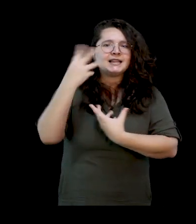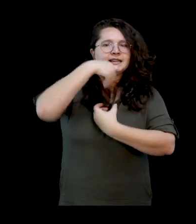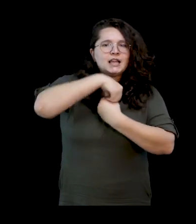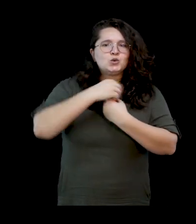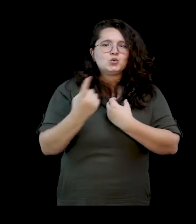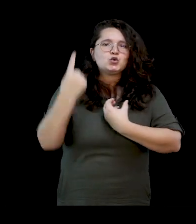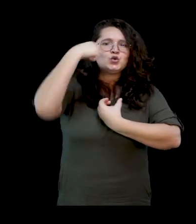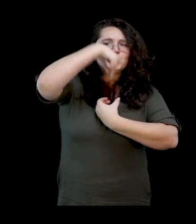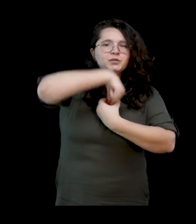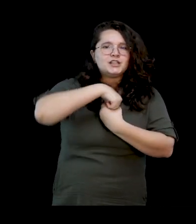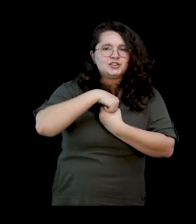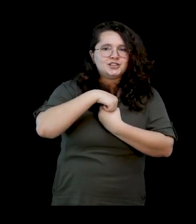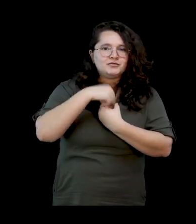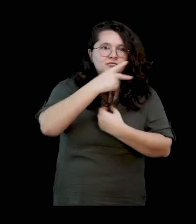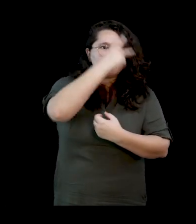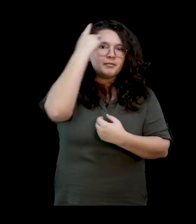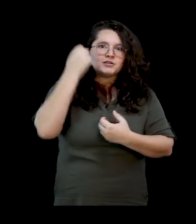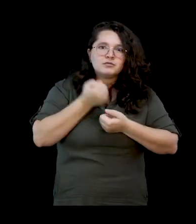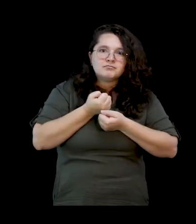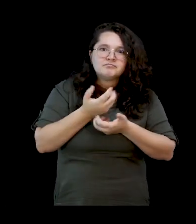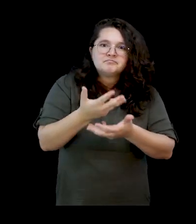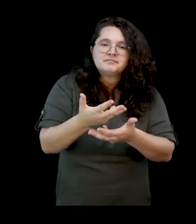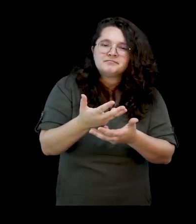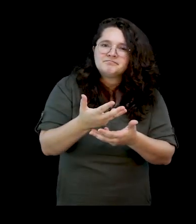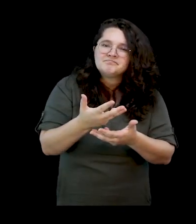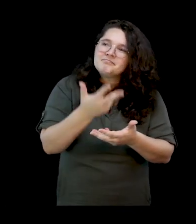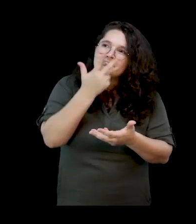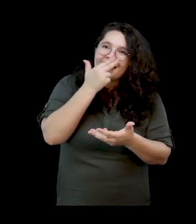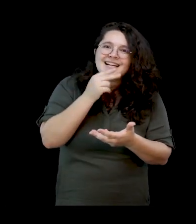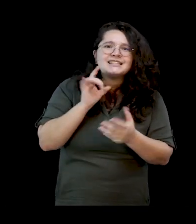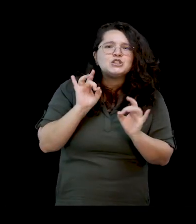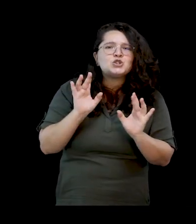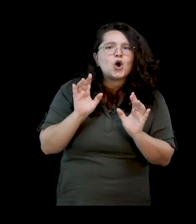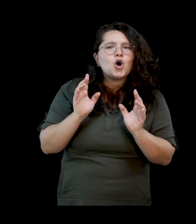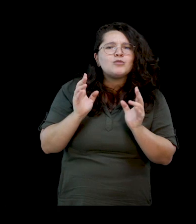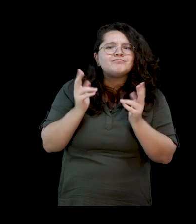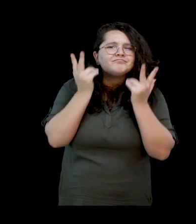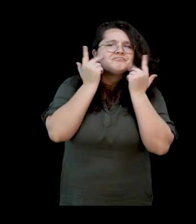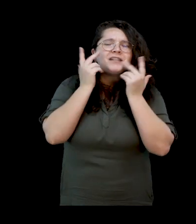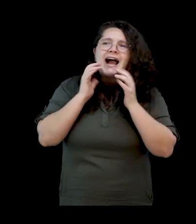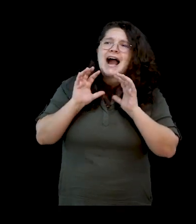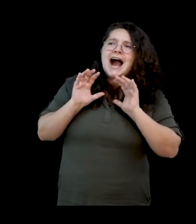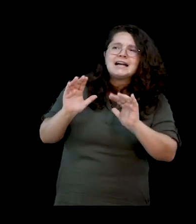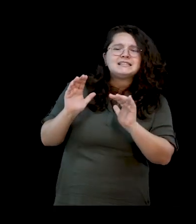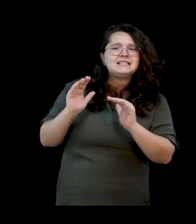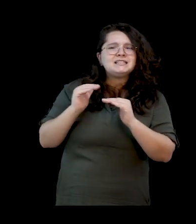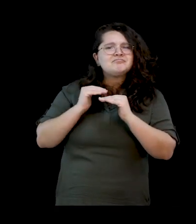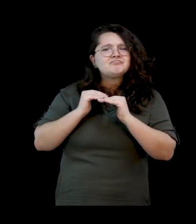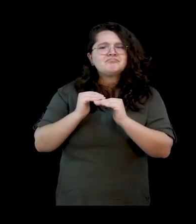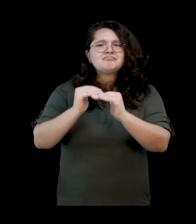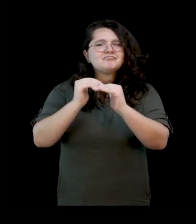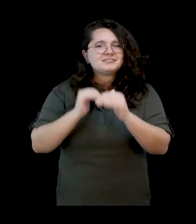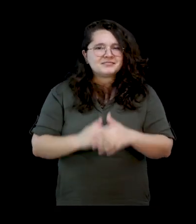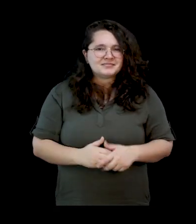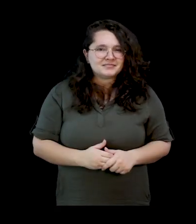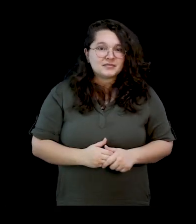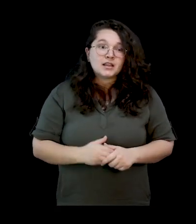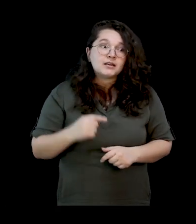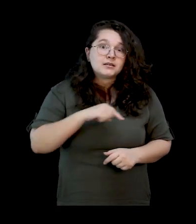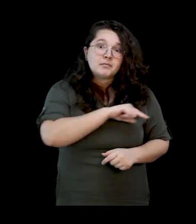traduz nenhum conteúdo subjetivo mais intenso, mais rico, e que responda e que